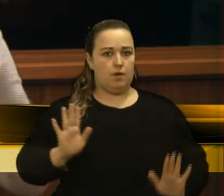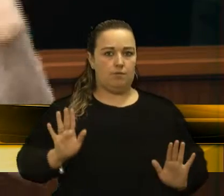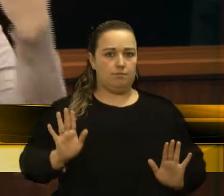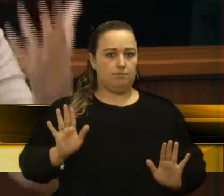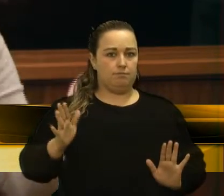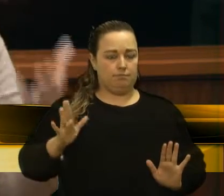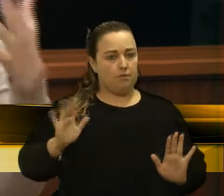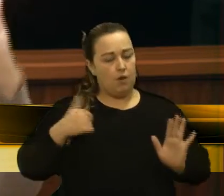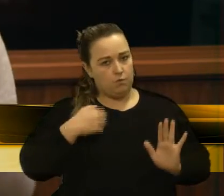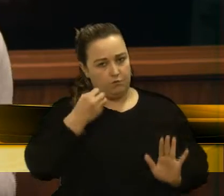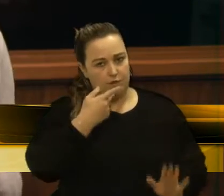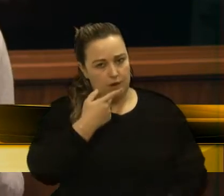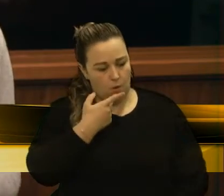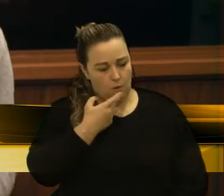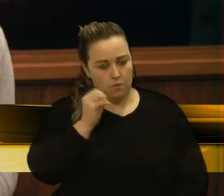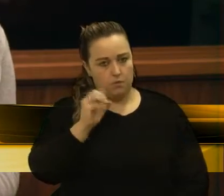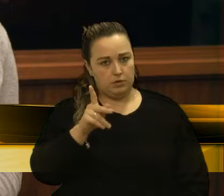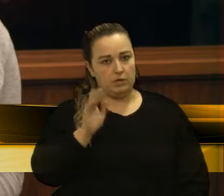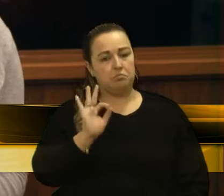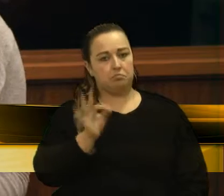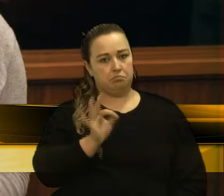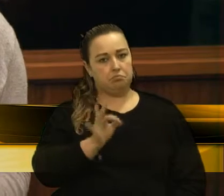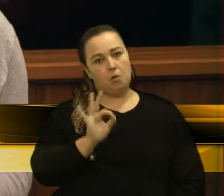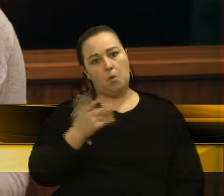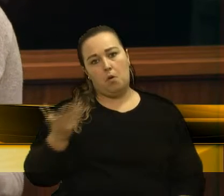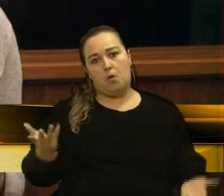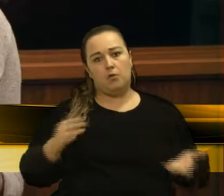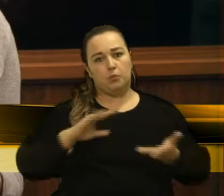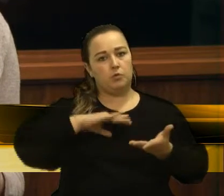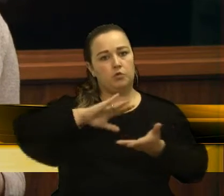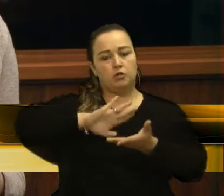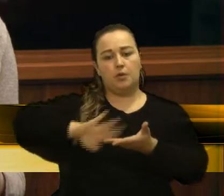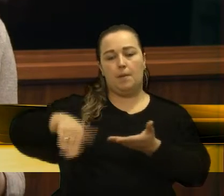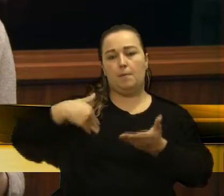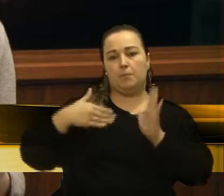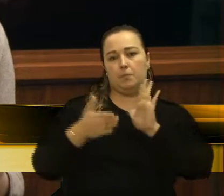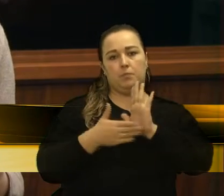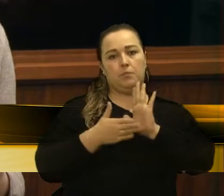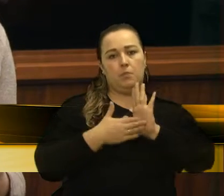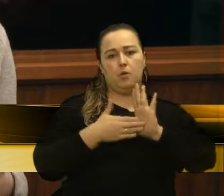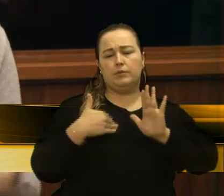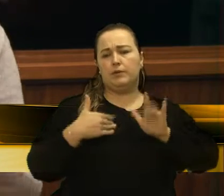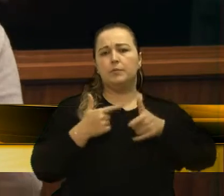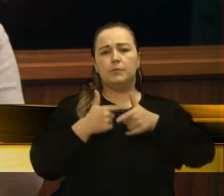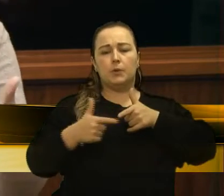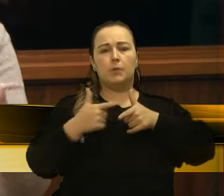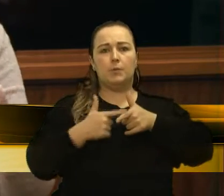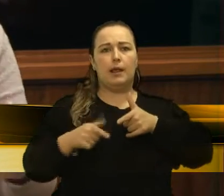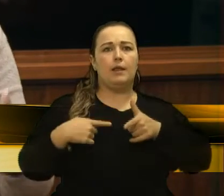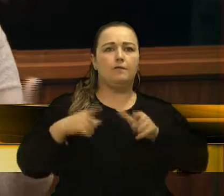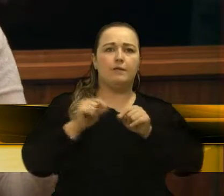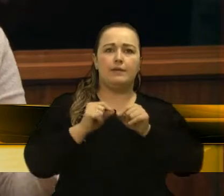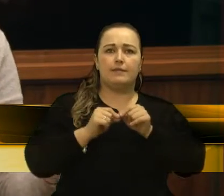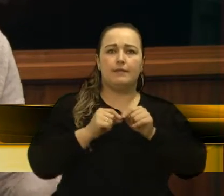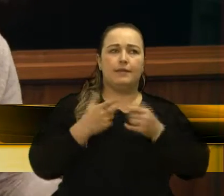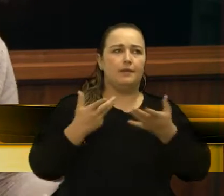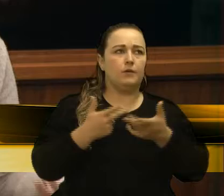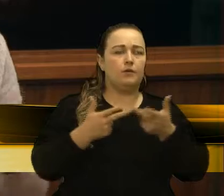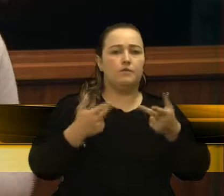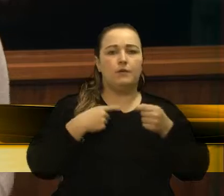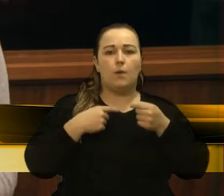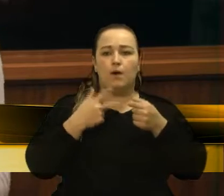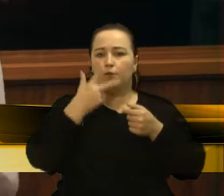lei federal que já regulamenta as drenagens, né? Então, não é fazer corpo mole ou, né, fechar os olhos